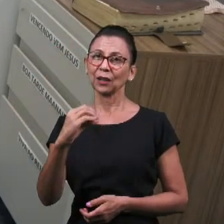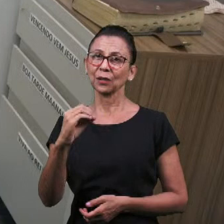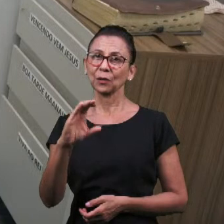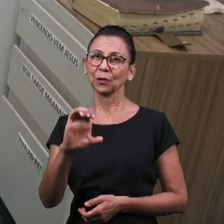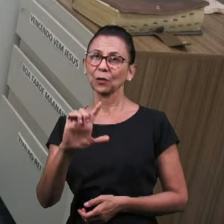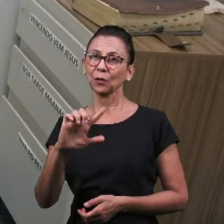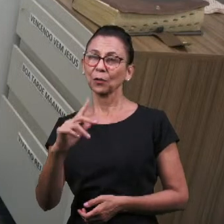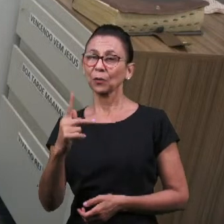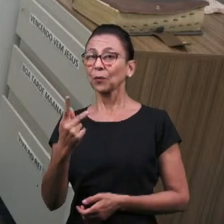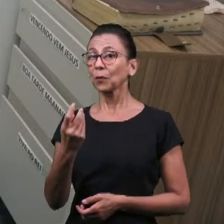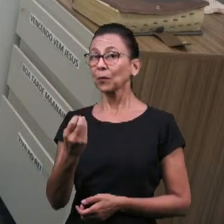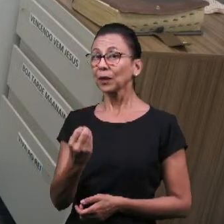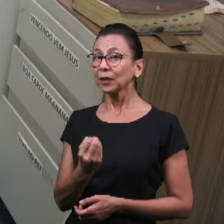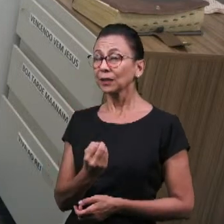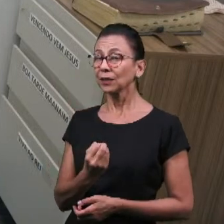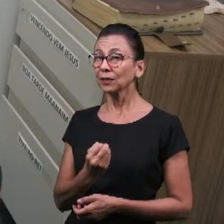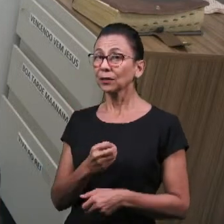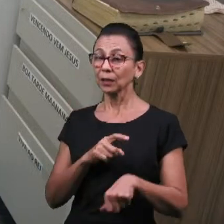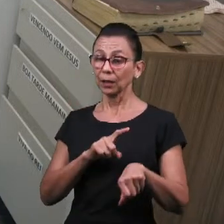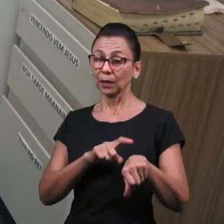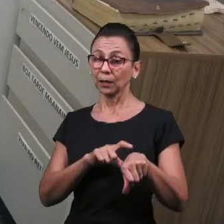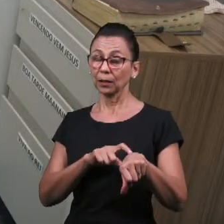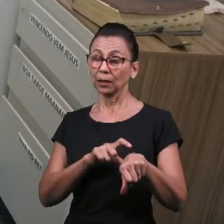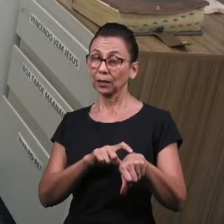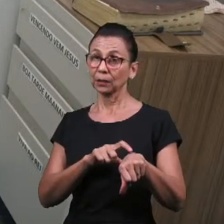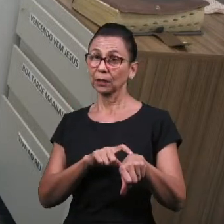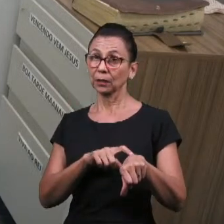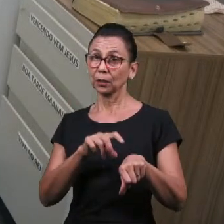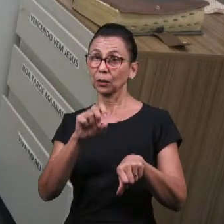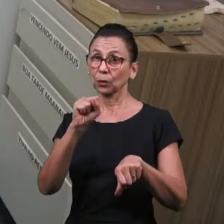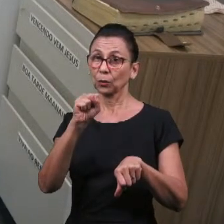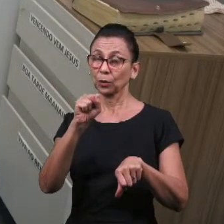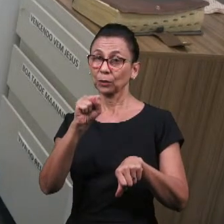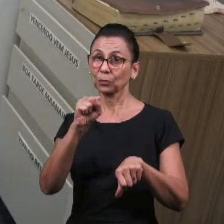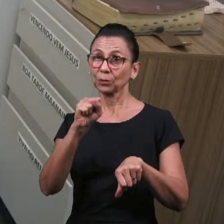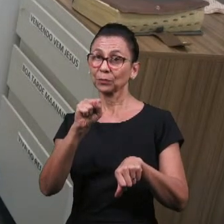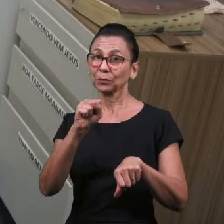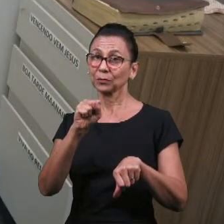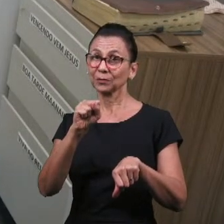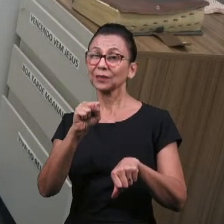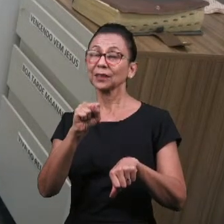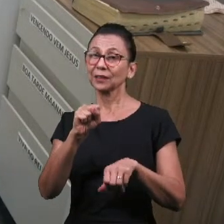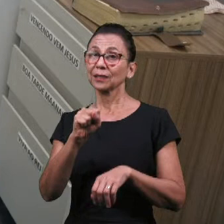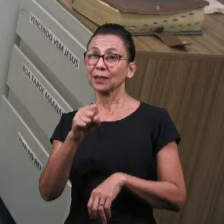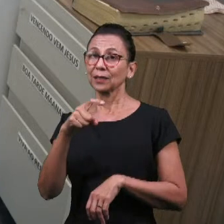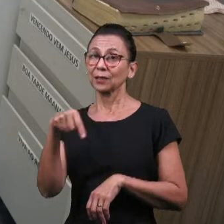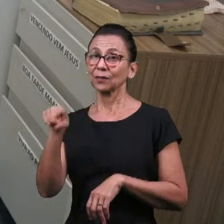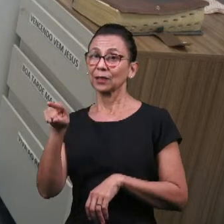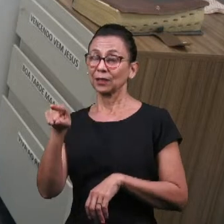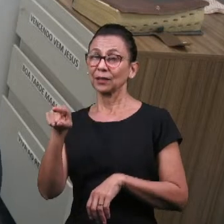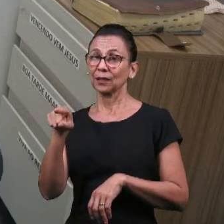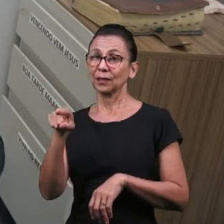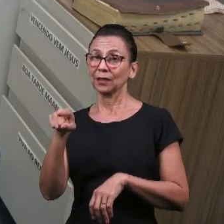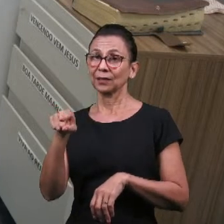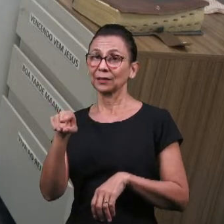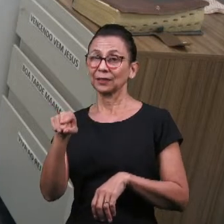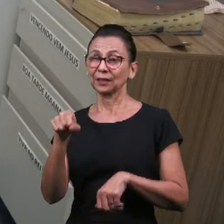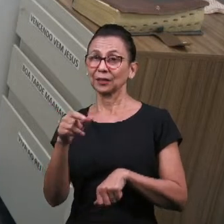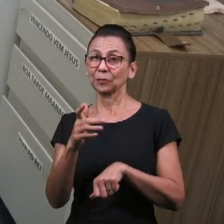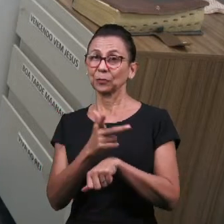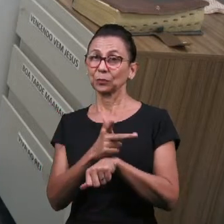noite, via satélite, né? Claro, pelas nossas plataformas digitais. Já ele vai para o estúdio 4, onde estará